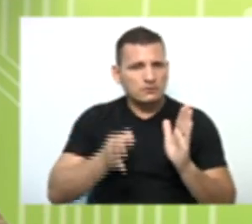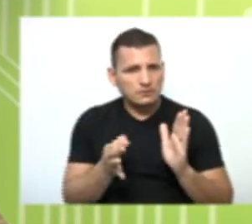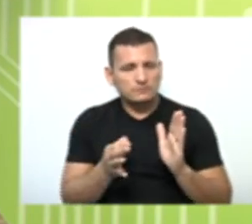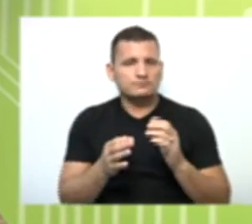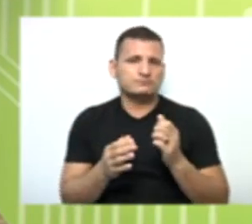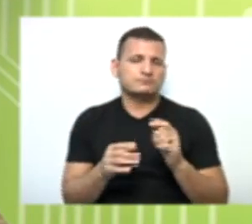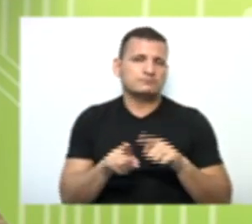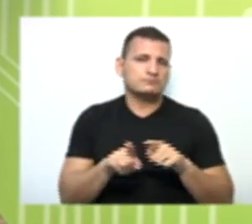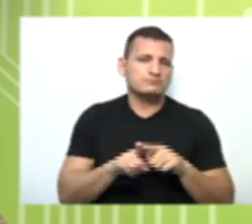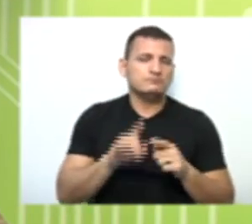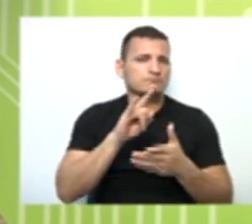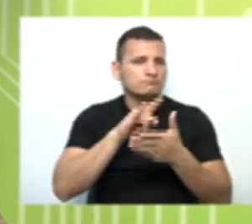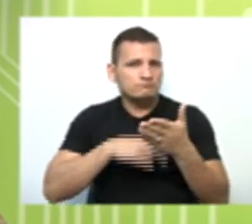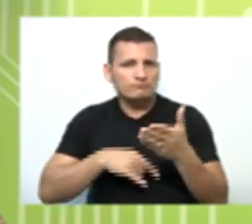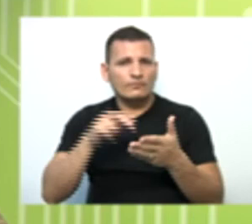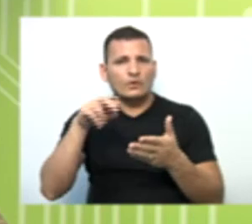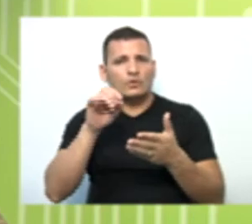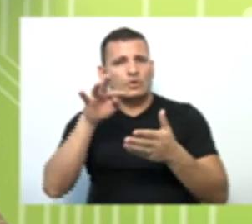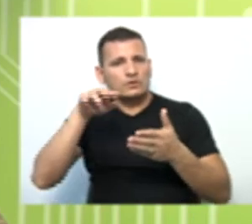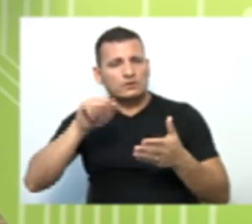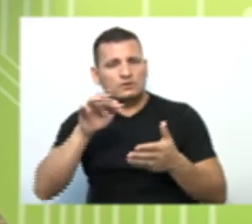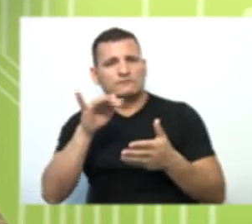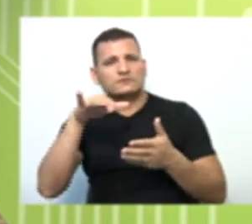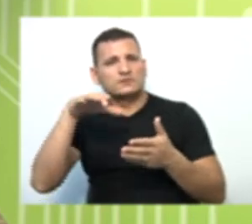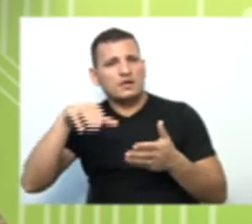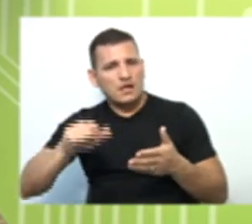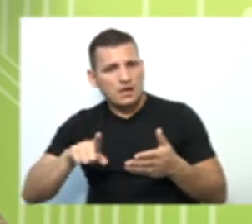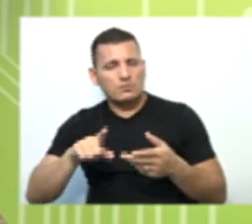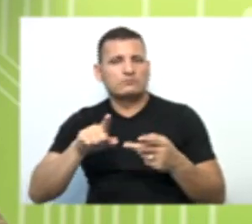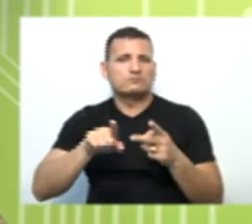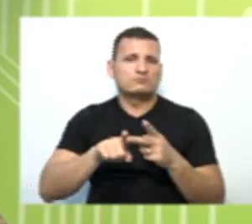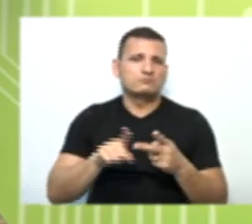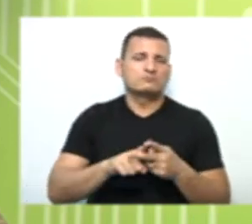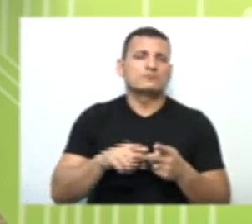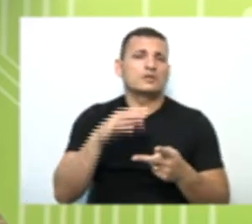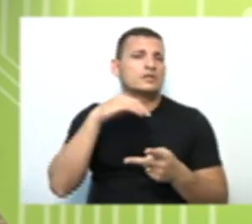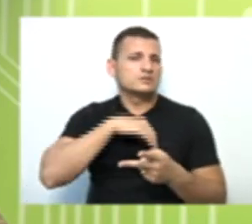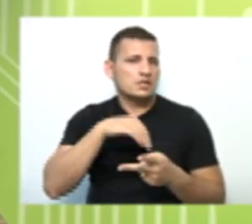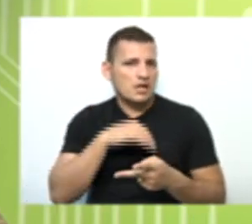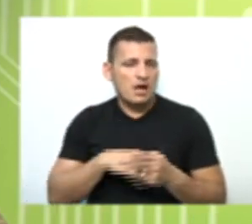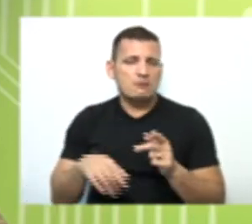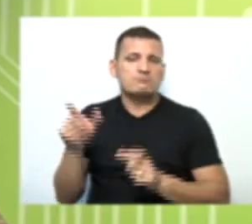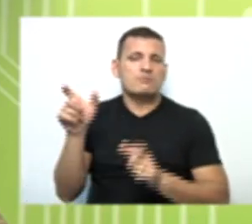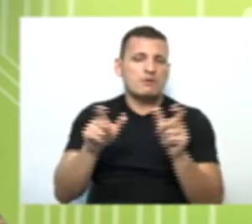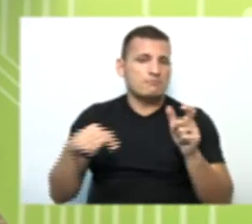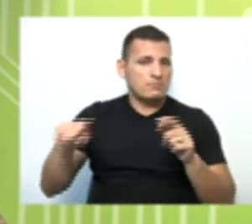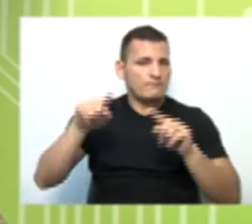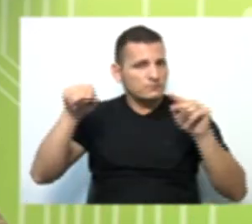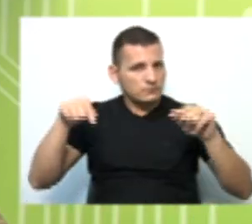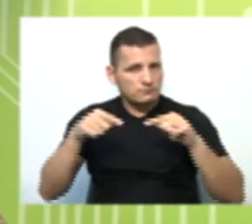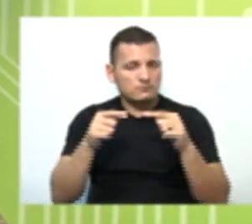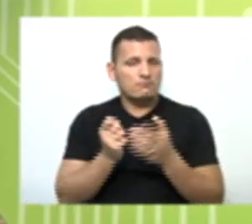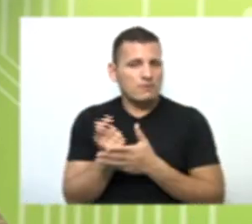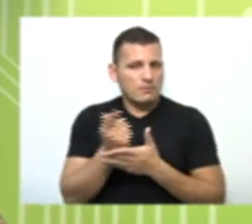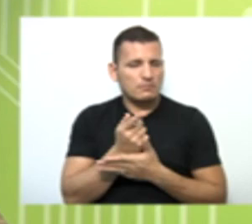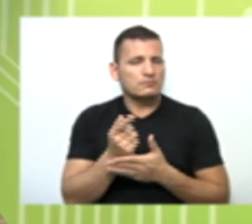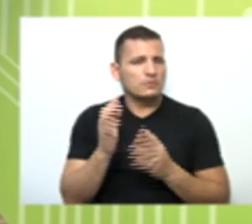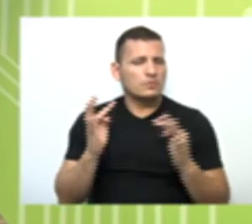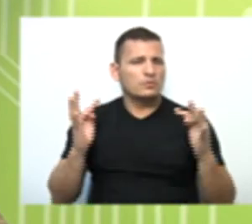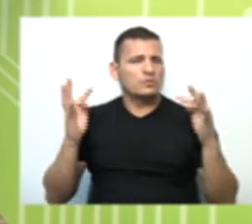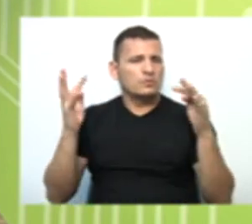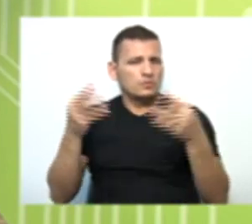nota fiscal, recibo de pagamento de salário de funcionário devidamente registrado. Então, todas